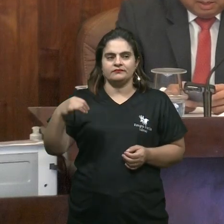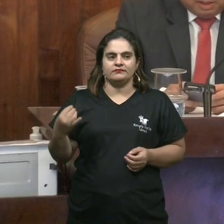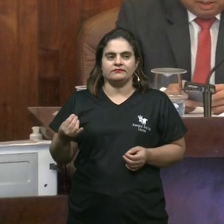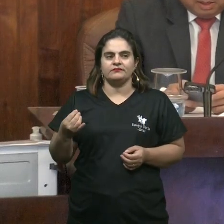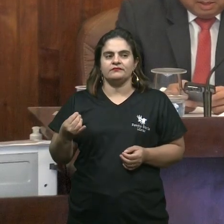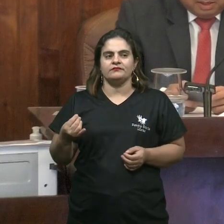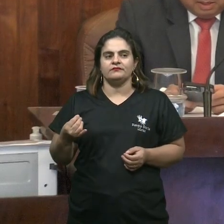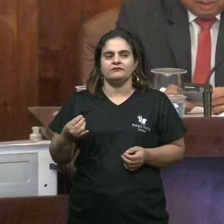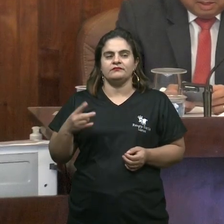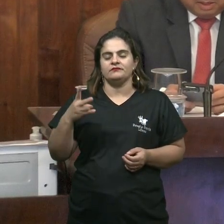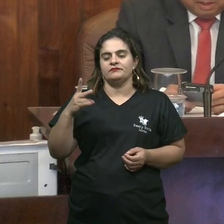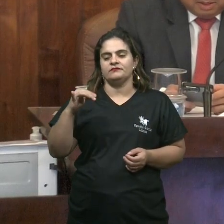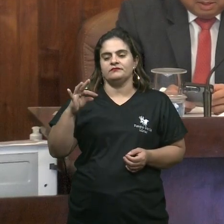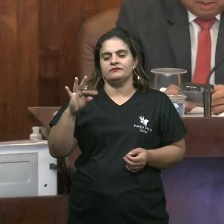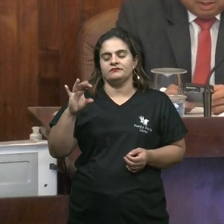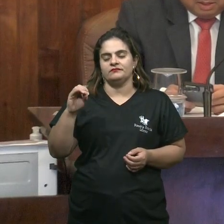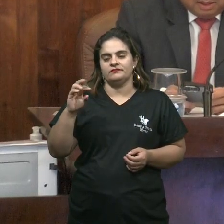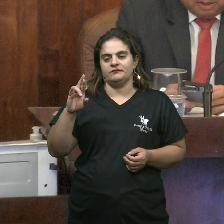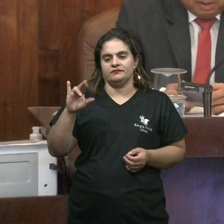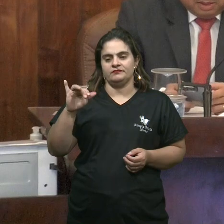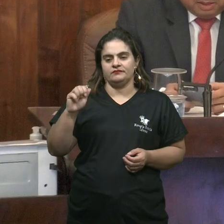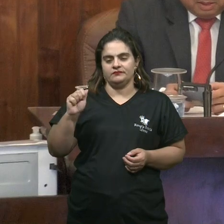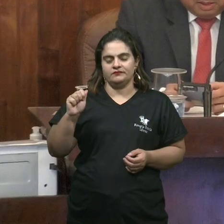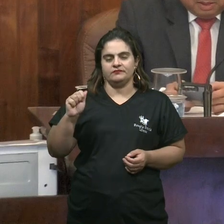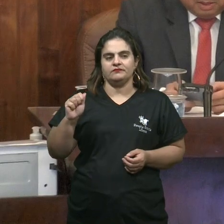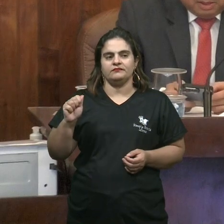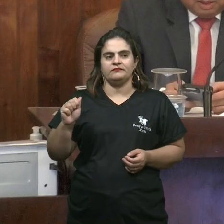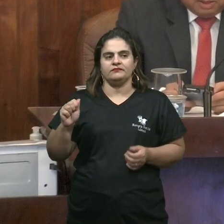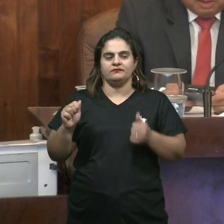comentar que a Vitória, que é a protetora